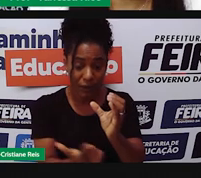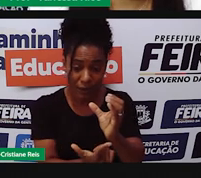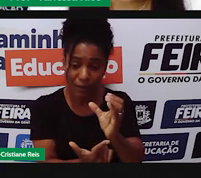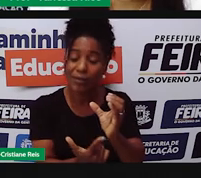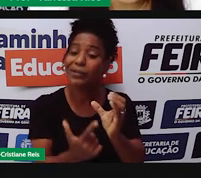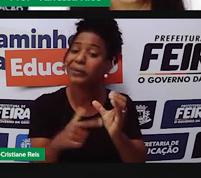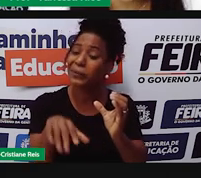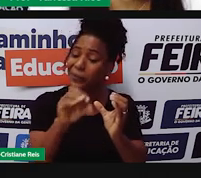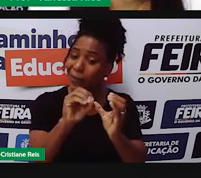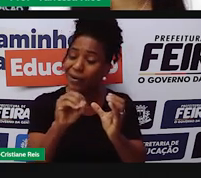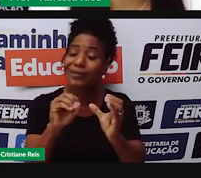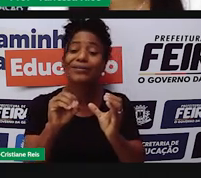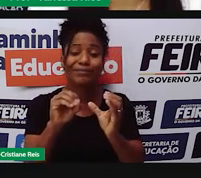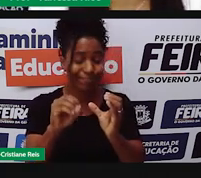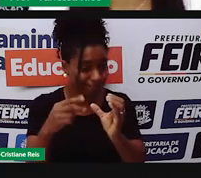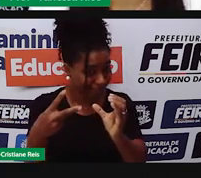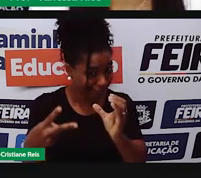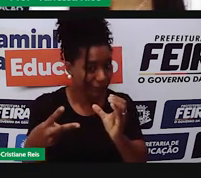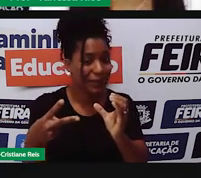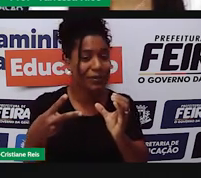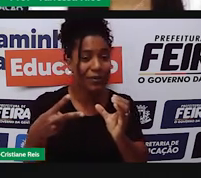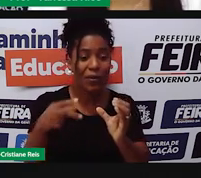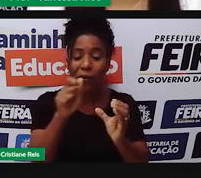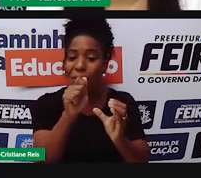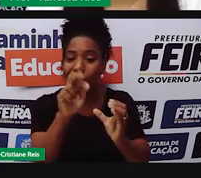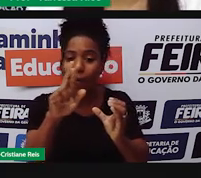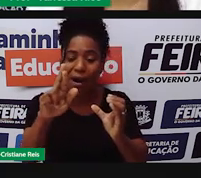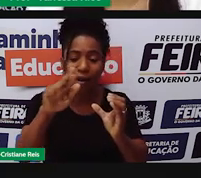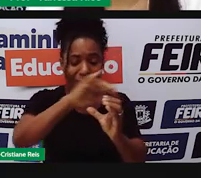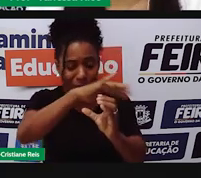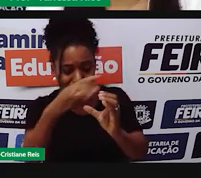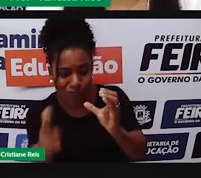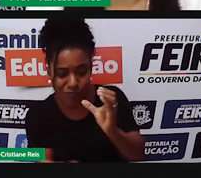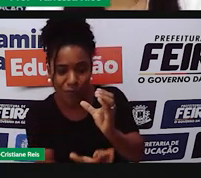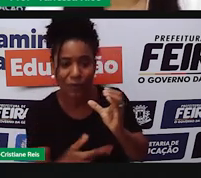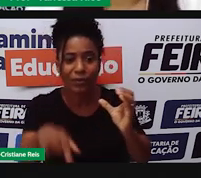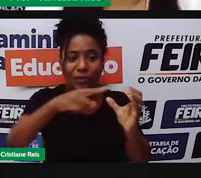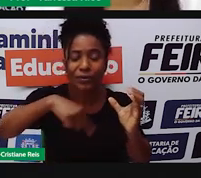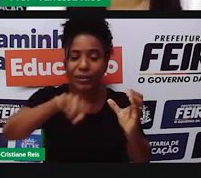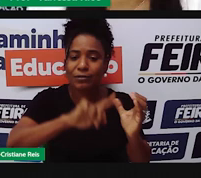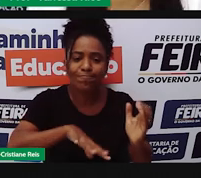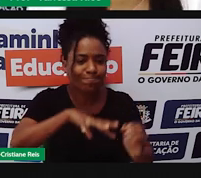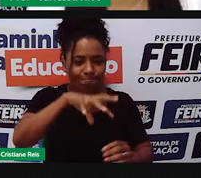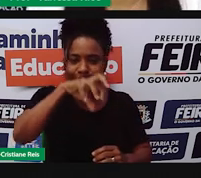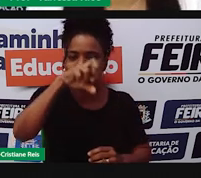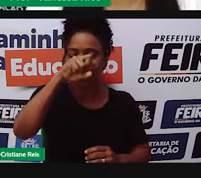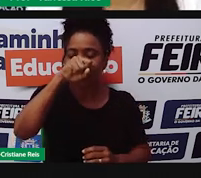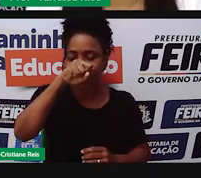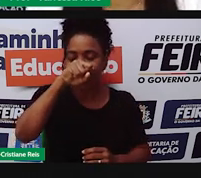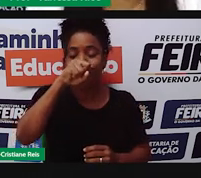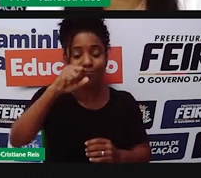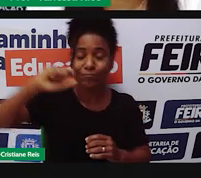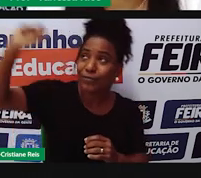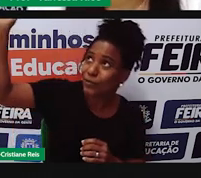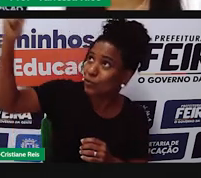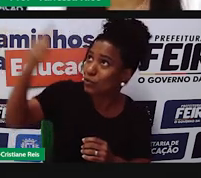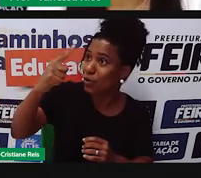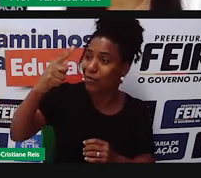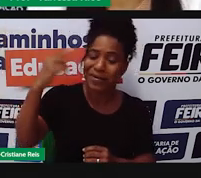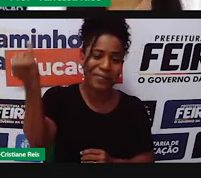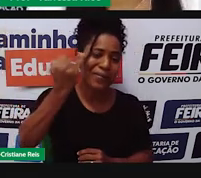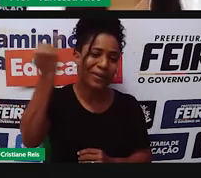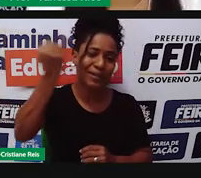o ar que a gente passa, parte do ar que a gente precisa para respirar. E tudo isso depende da radiação solar, depende